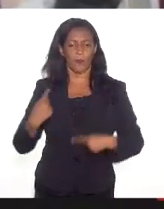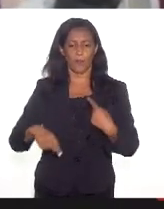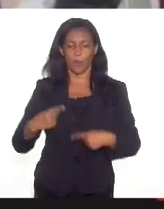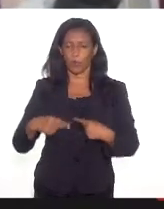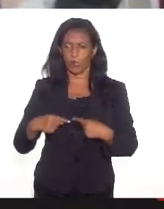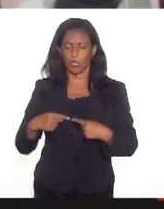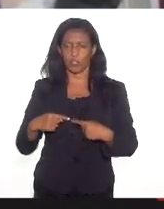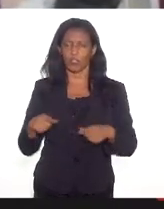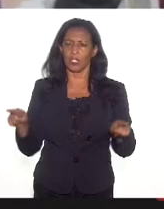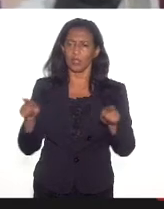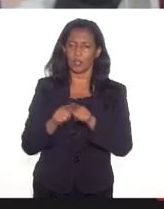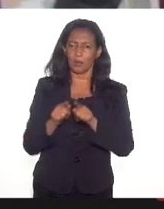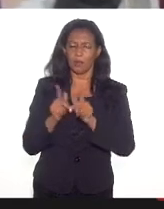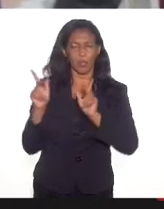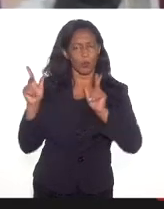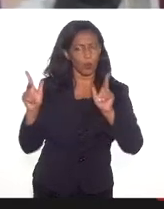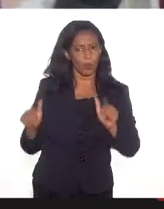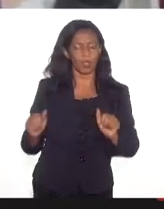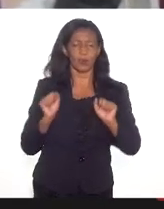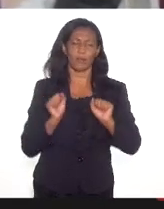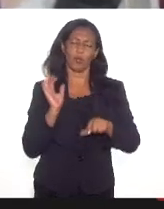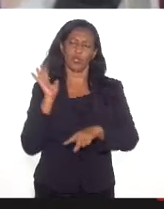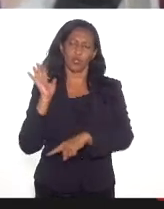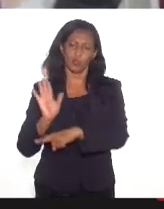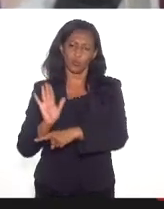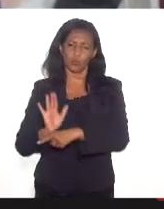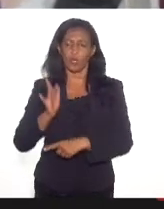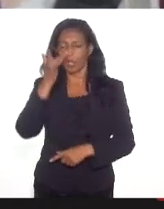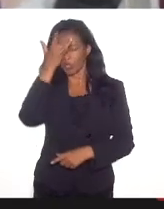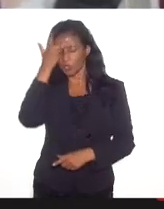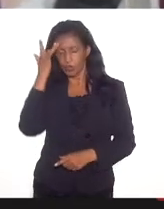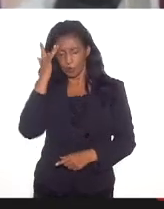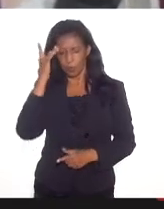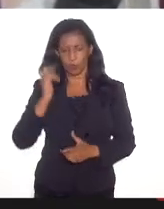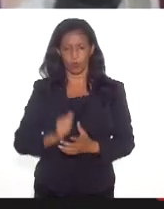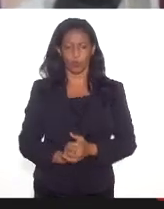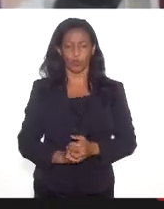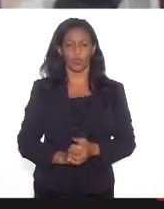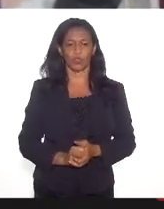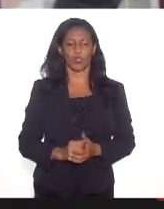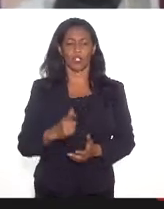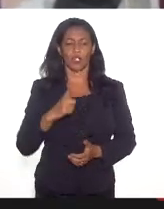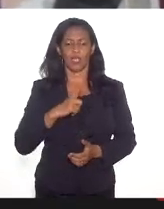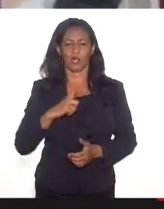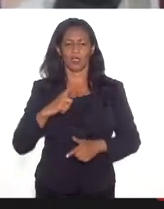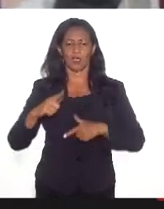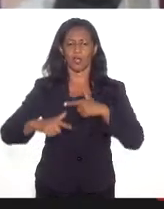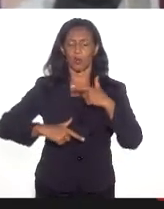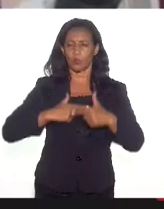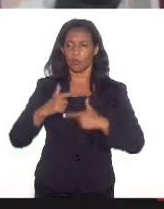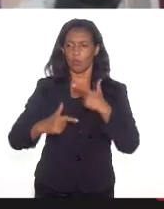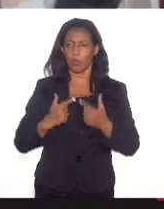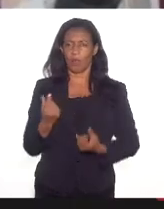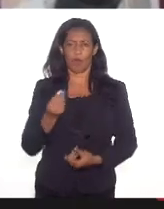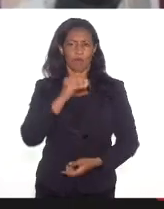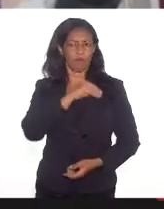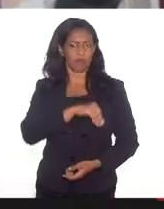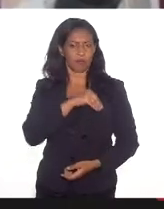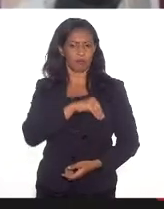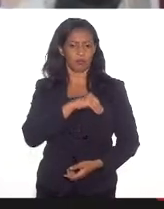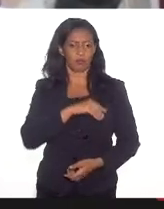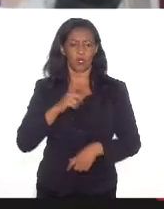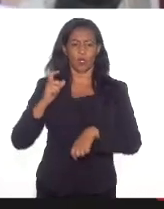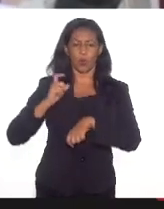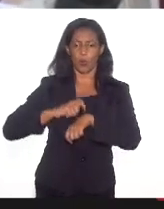essa também podem ajudar as pessoas a combinar tempo delicado a trabalho remunerado com tempo